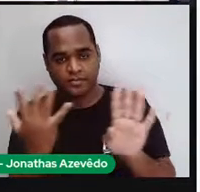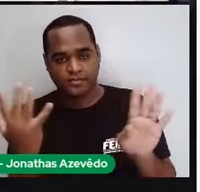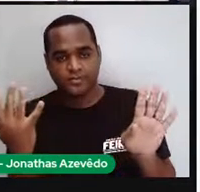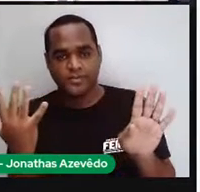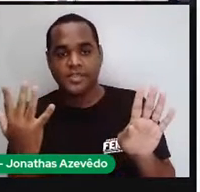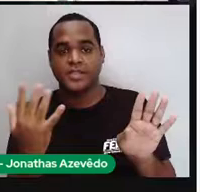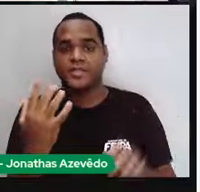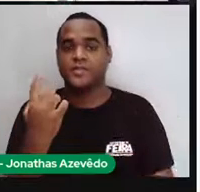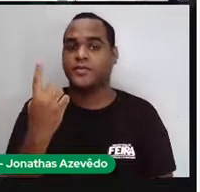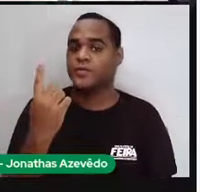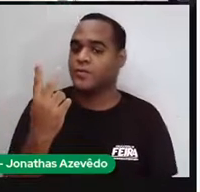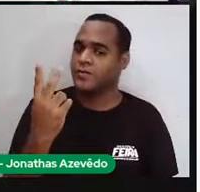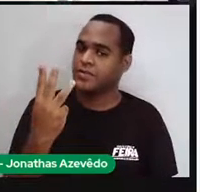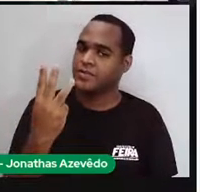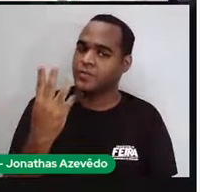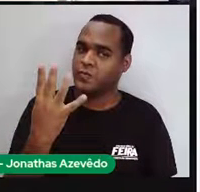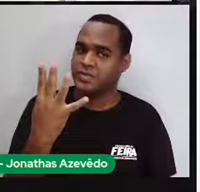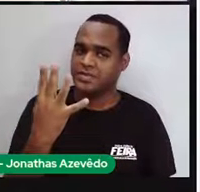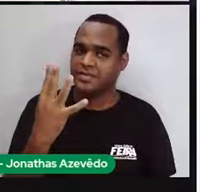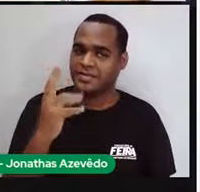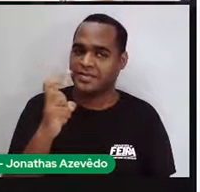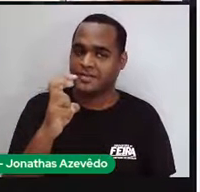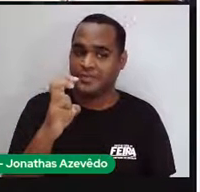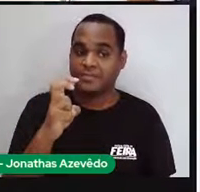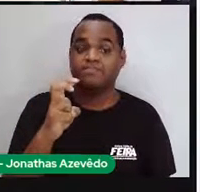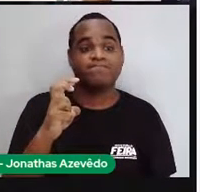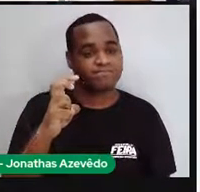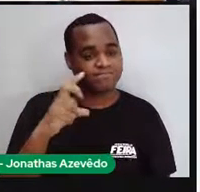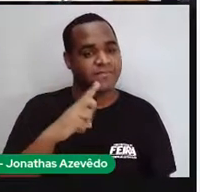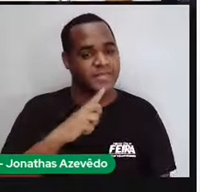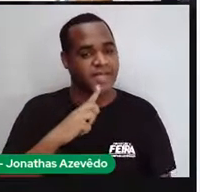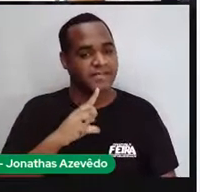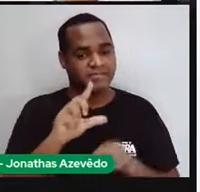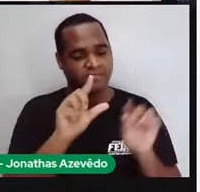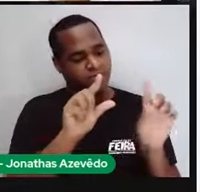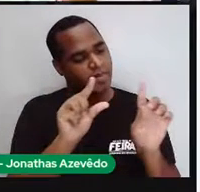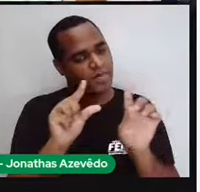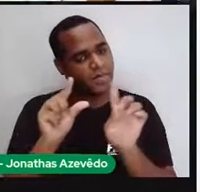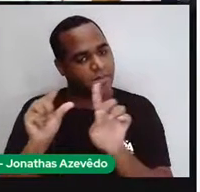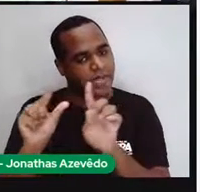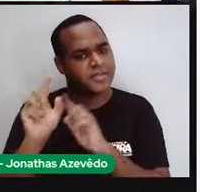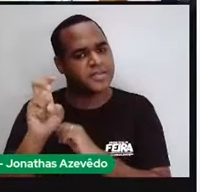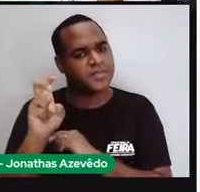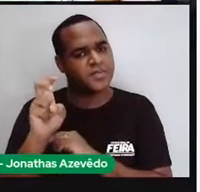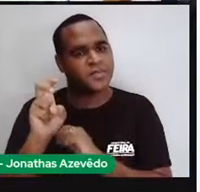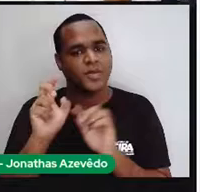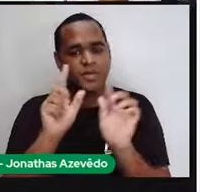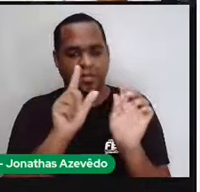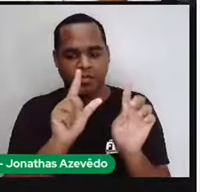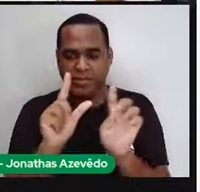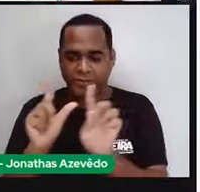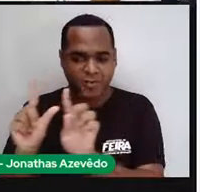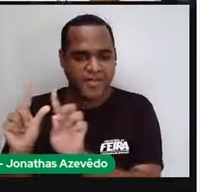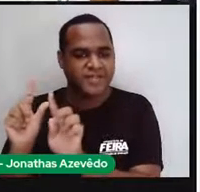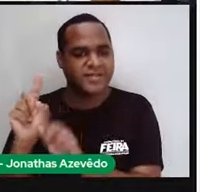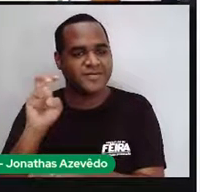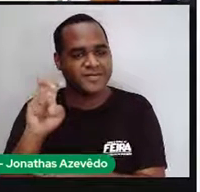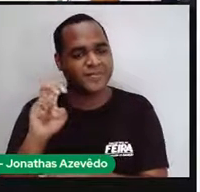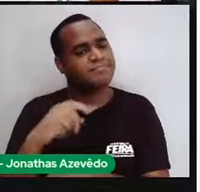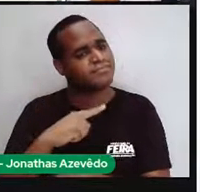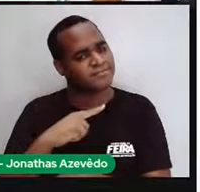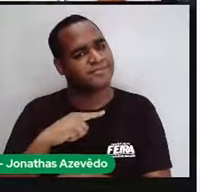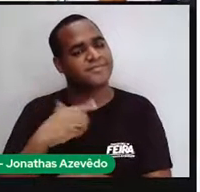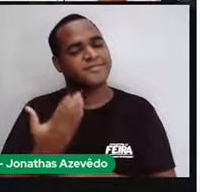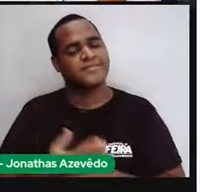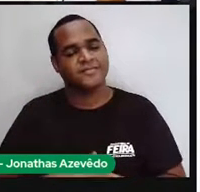duas três quatro cinco plaquinhas de grama uma fileirinha com 5 plaquinhas